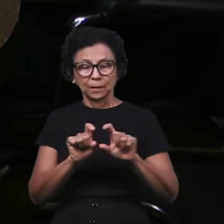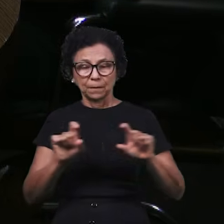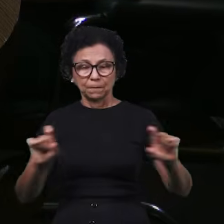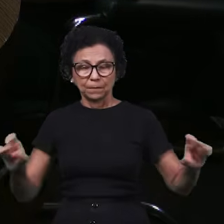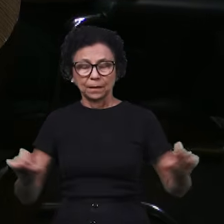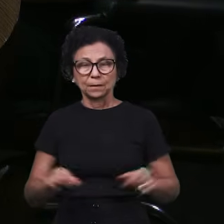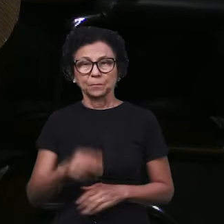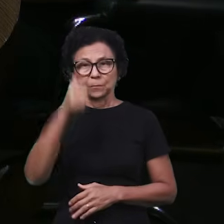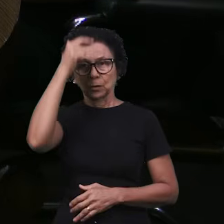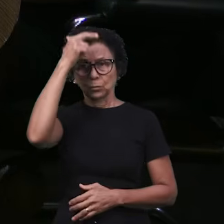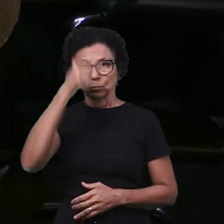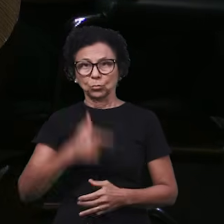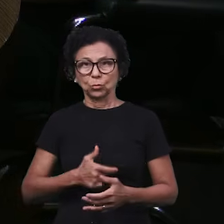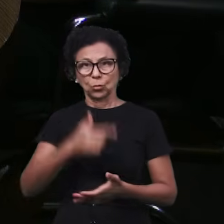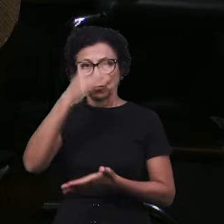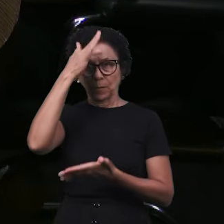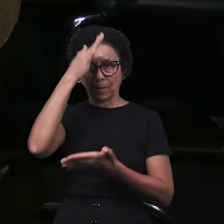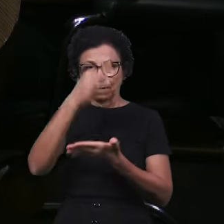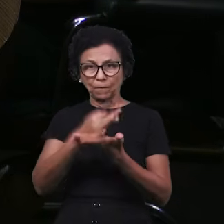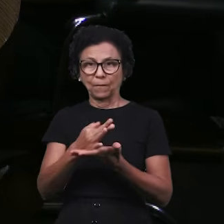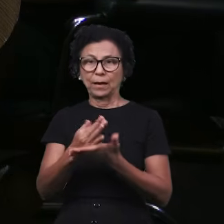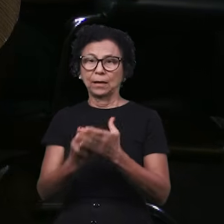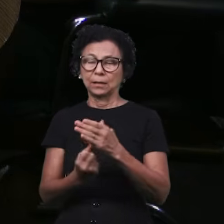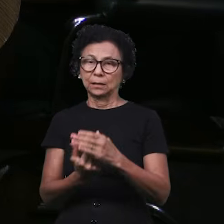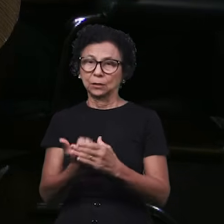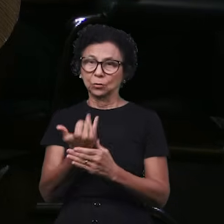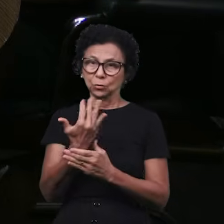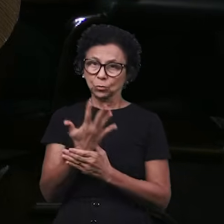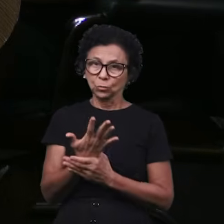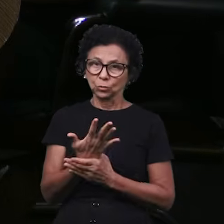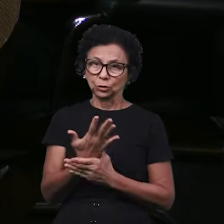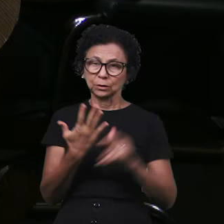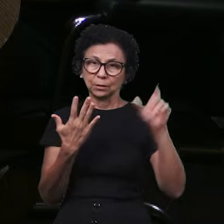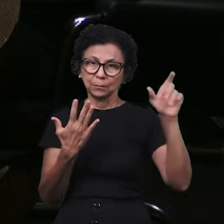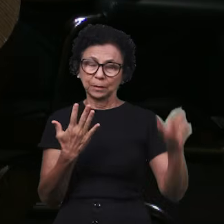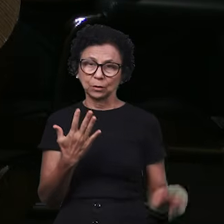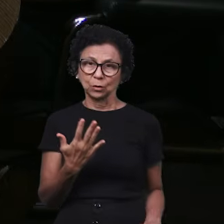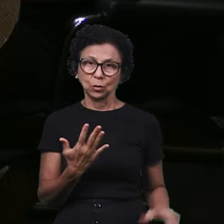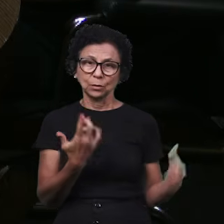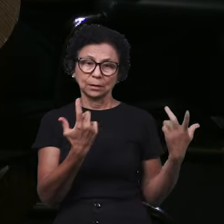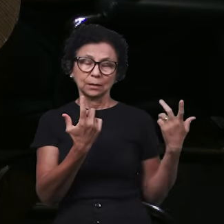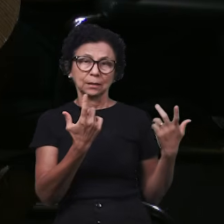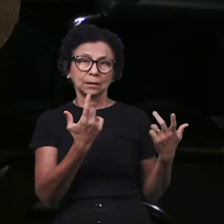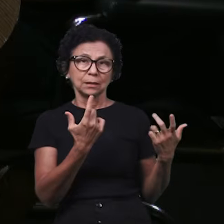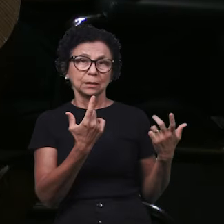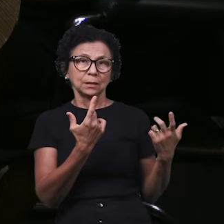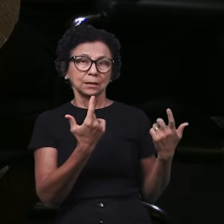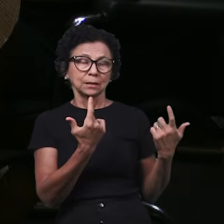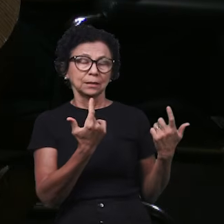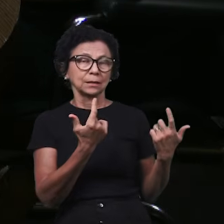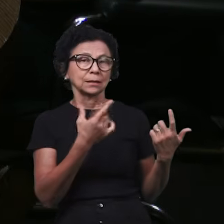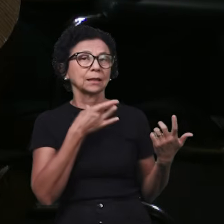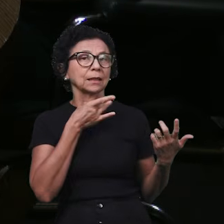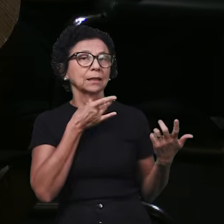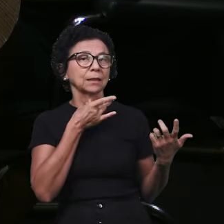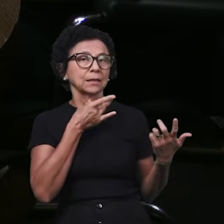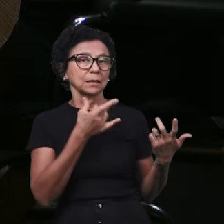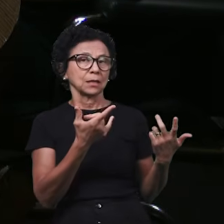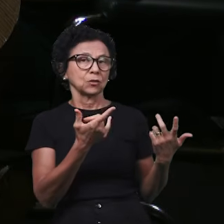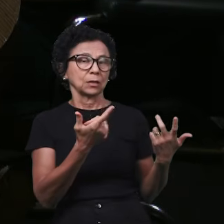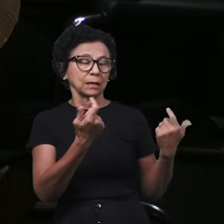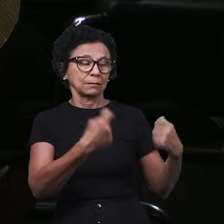vamos ver que é uma frase só, né? Apesar que está dividido em dois, mas uma frase só. É bom a gente lembrar que trazer a necessidade daquele